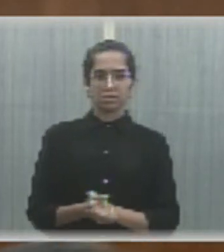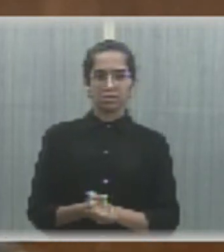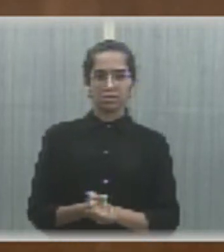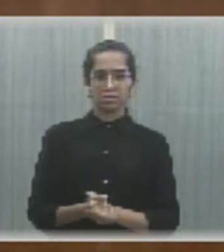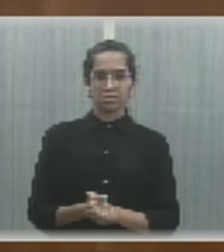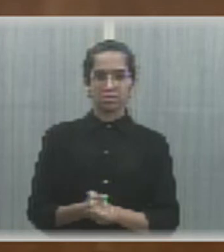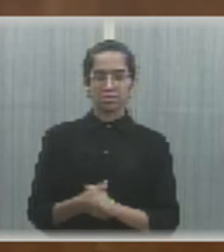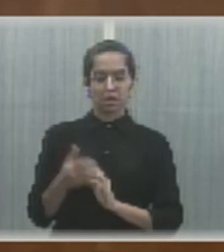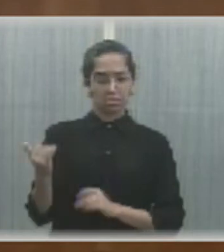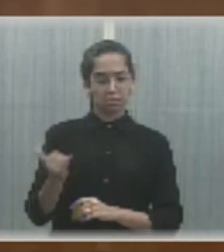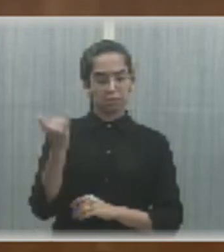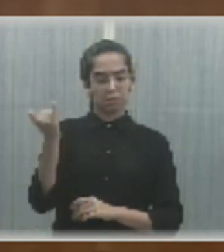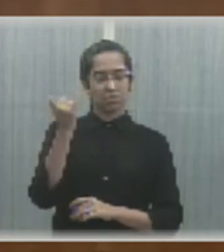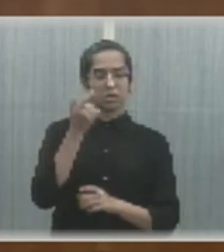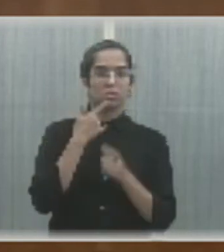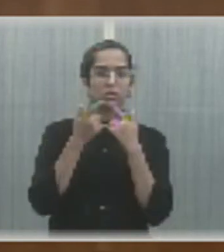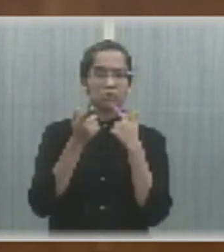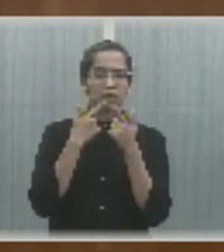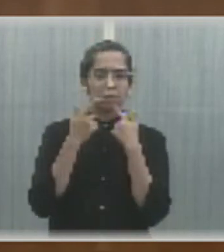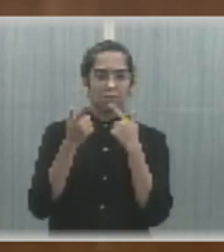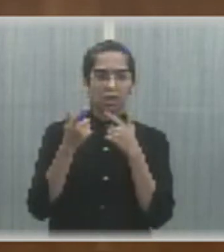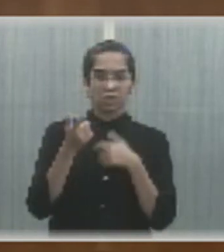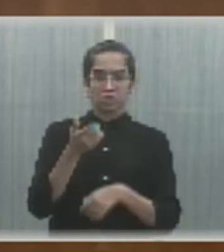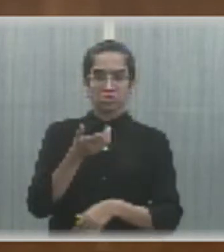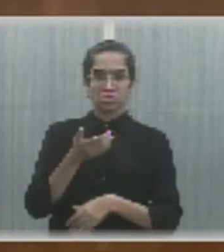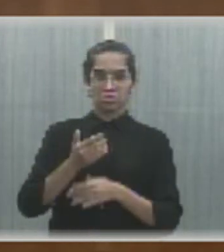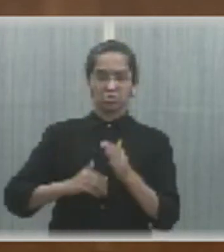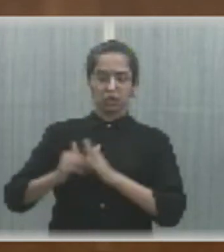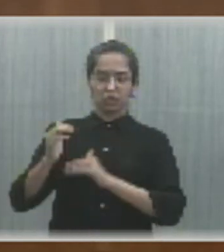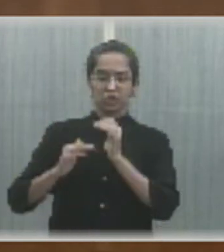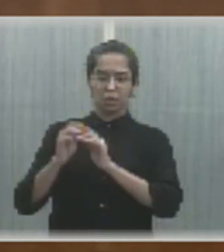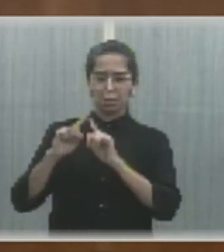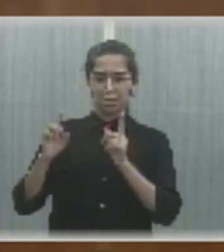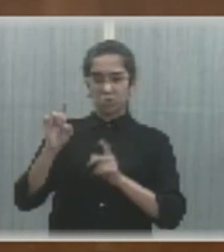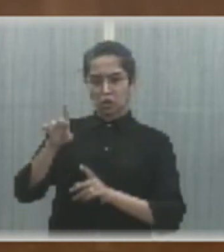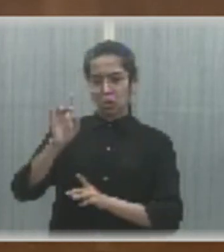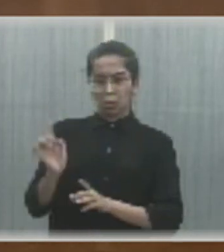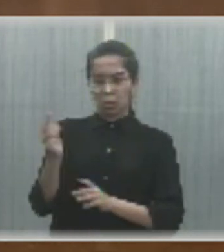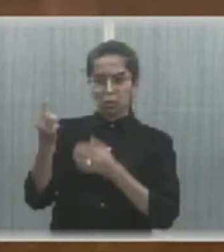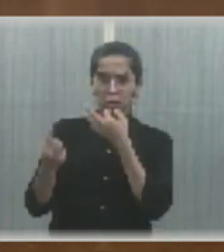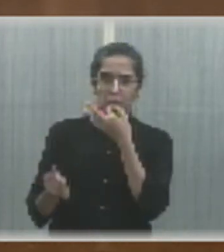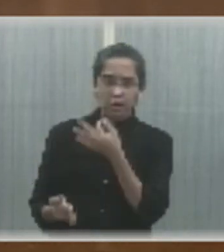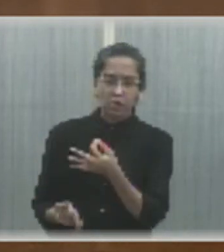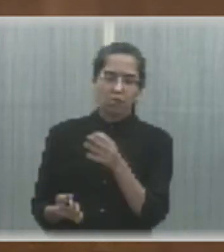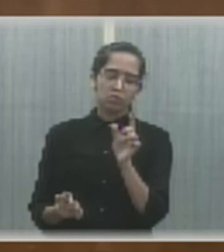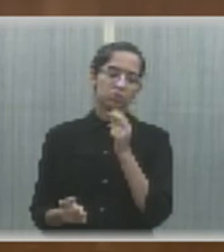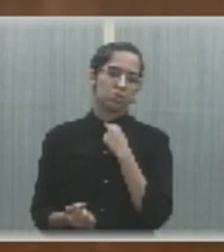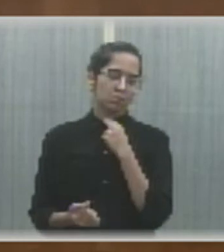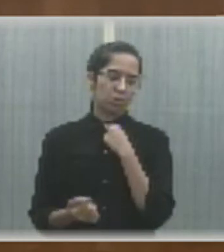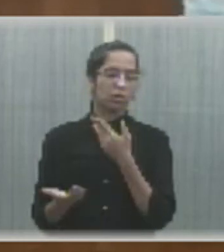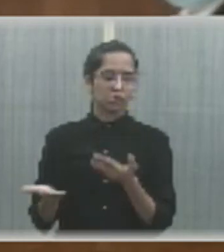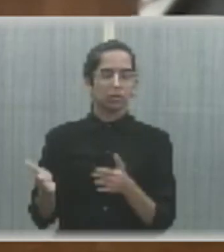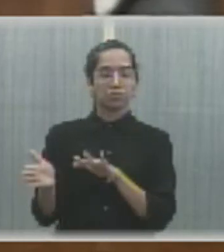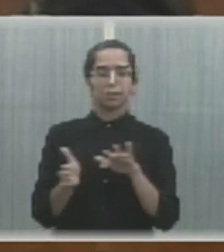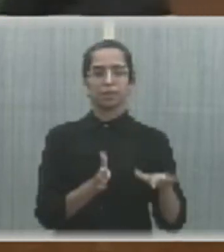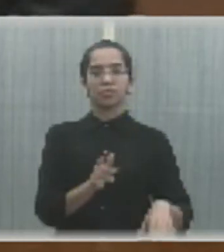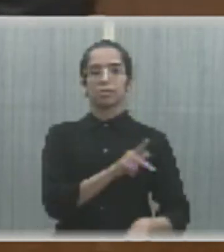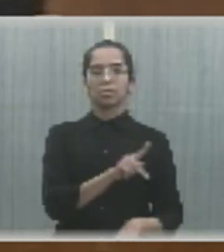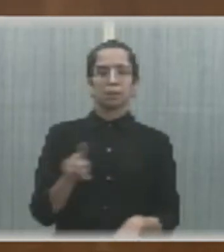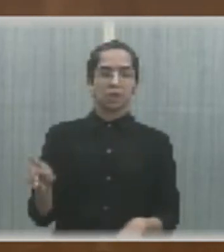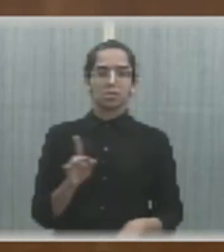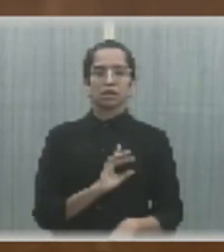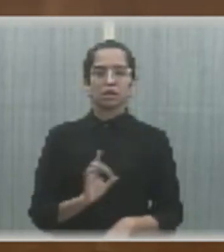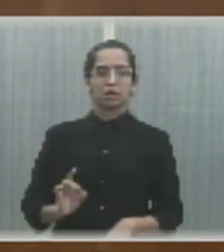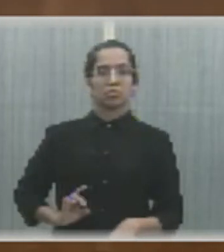no debate, mas não pode ser somente ele o dono da verdade. Bom, senhor presidente, senhores